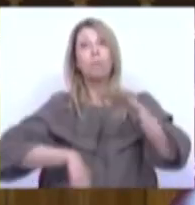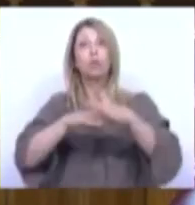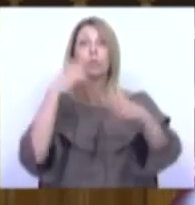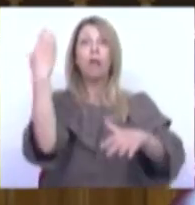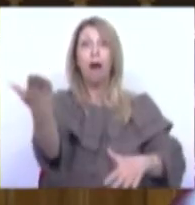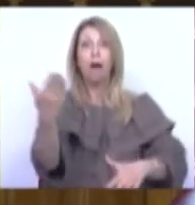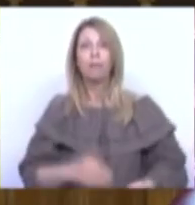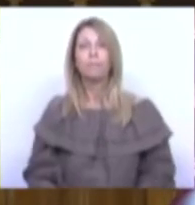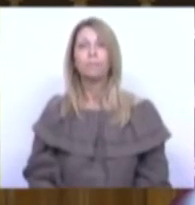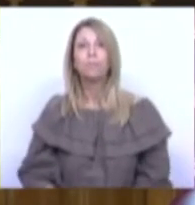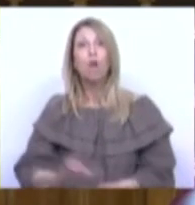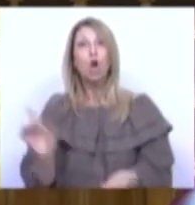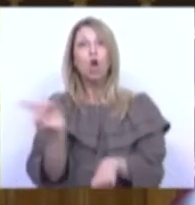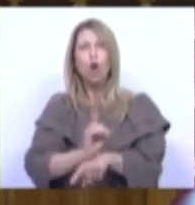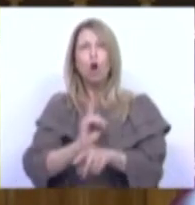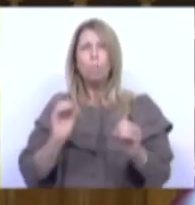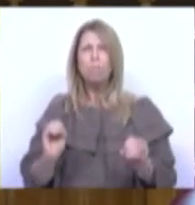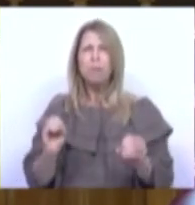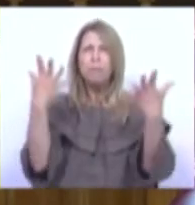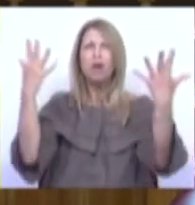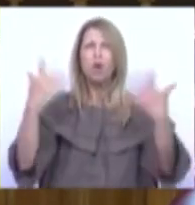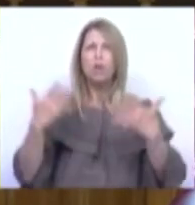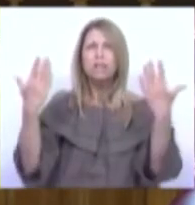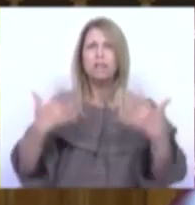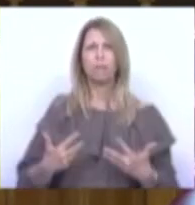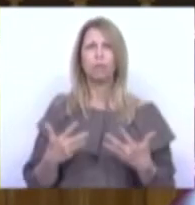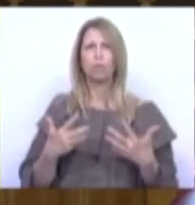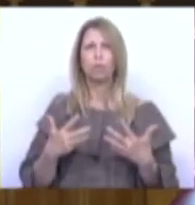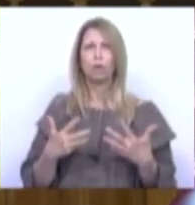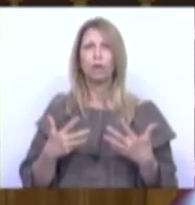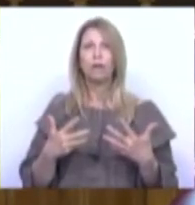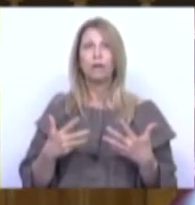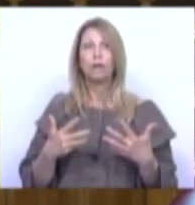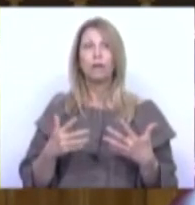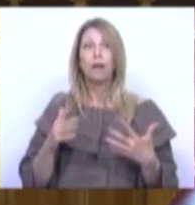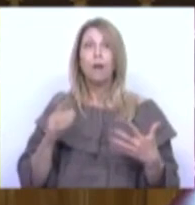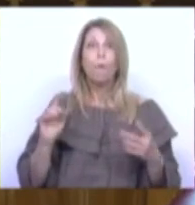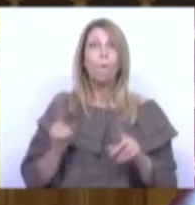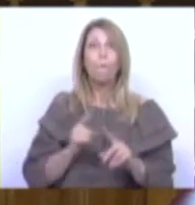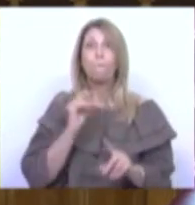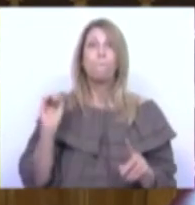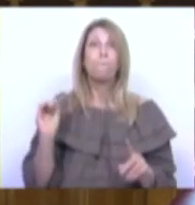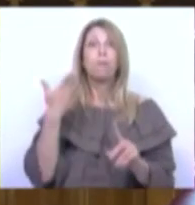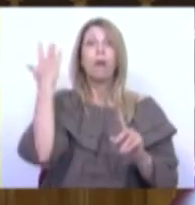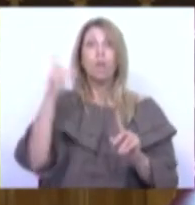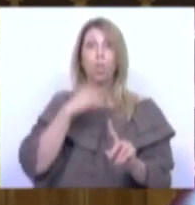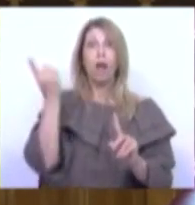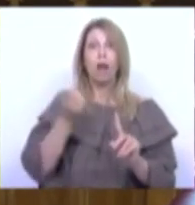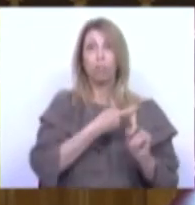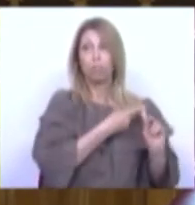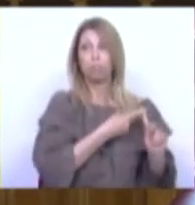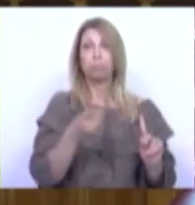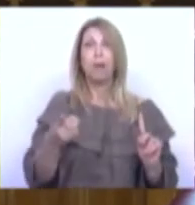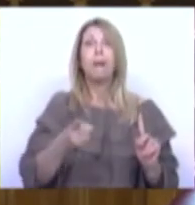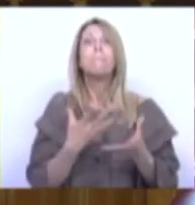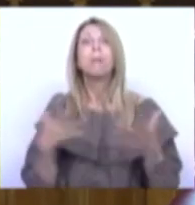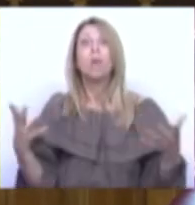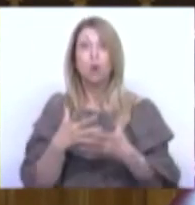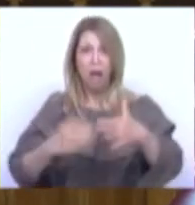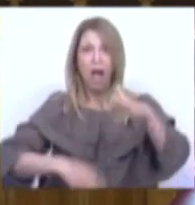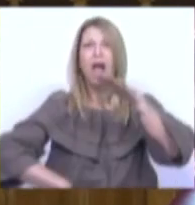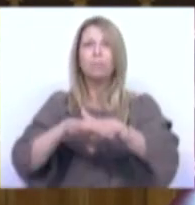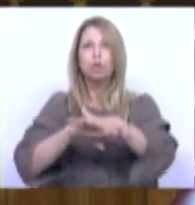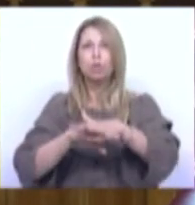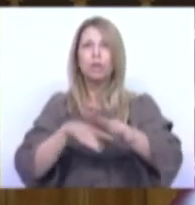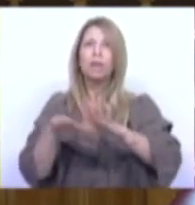E logo no primeiro orçamento, no primeiro mandato, no primeiro ano desta maioria absoluta, colocasse esta circunstância,